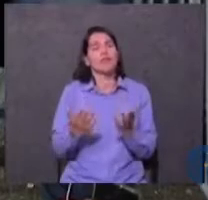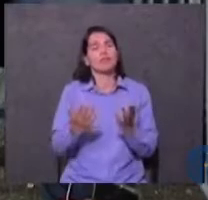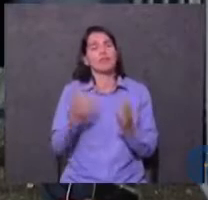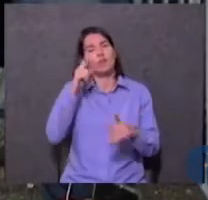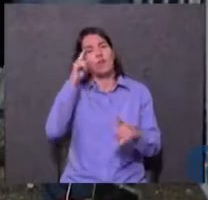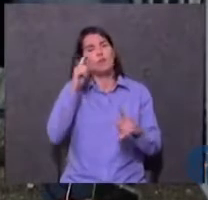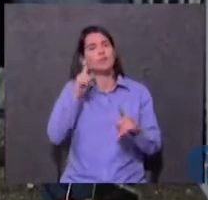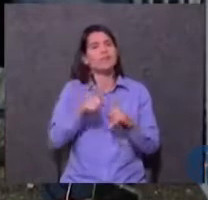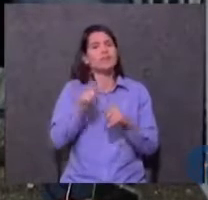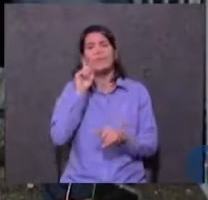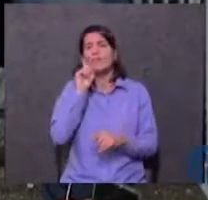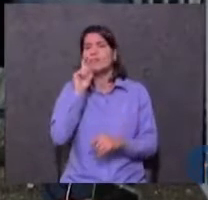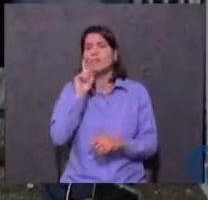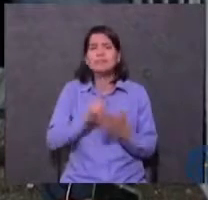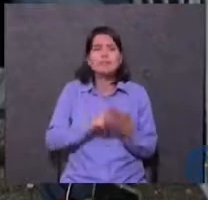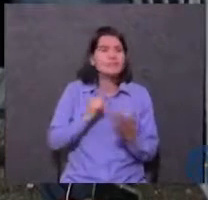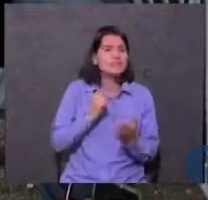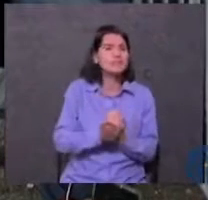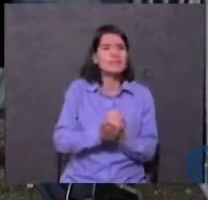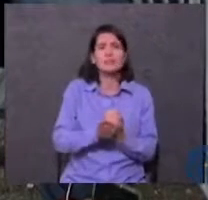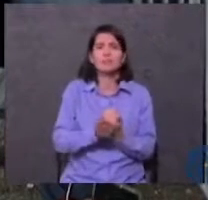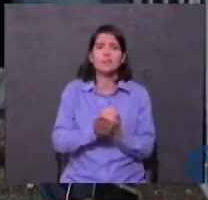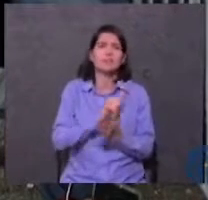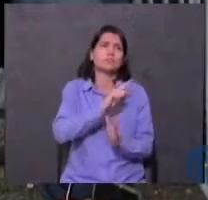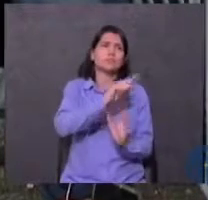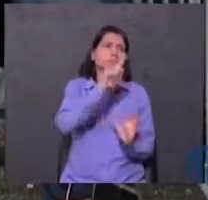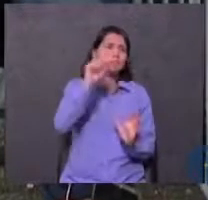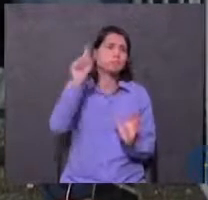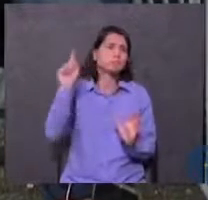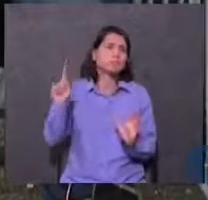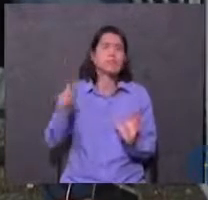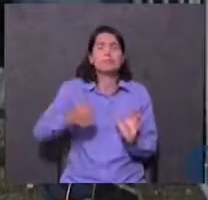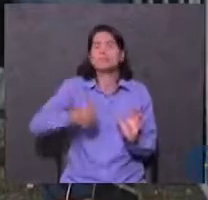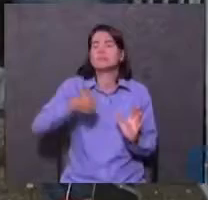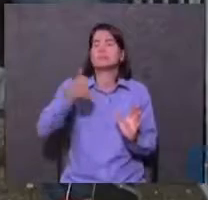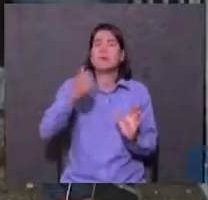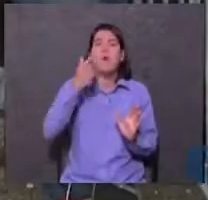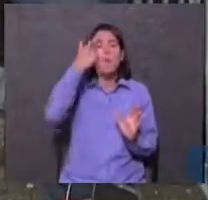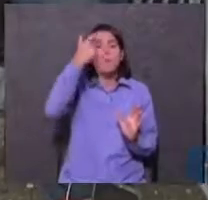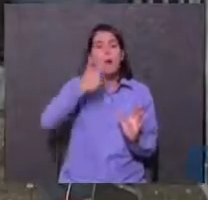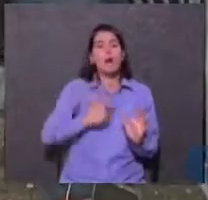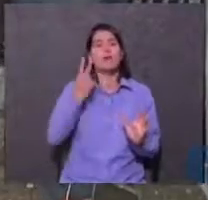sempre e em todas as partes o precioso dom da vida humana.